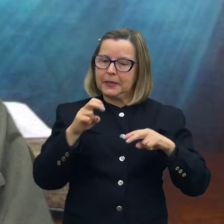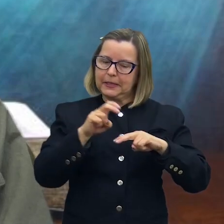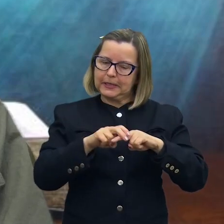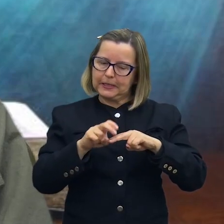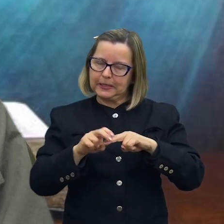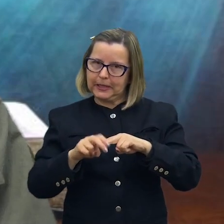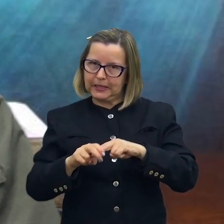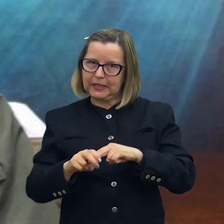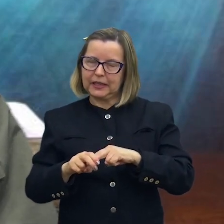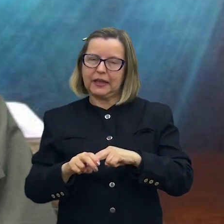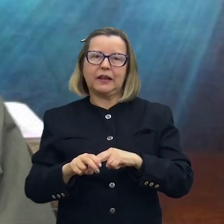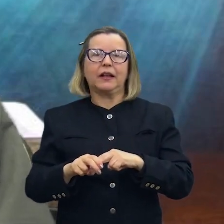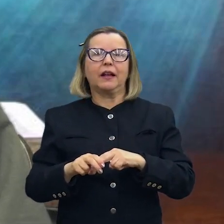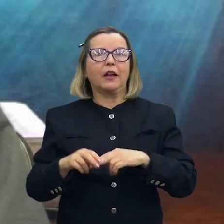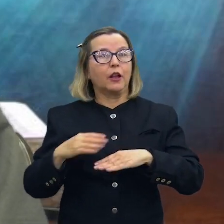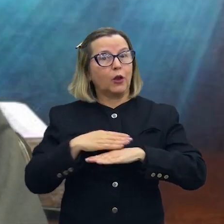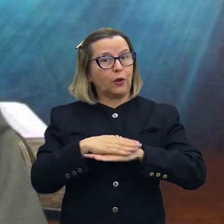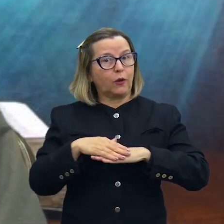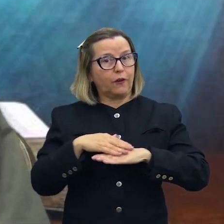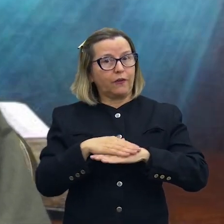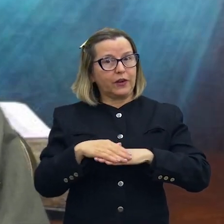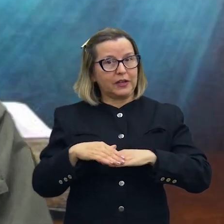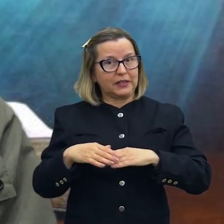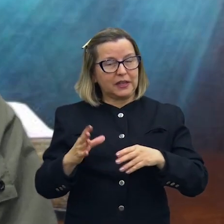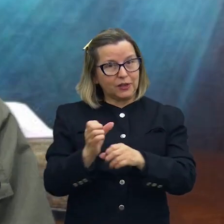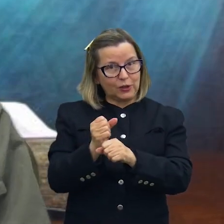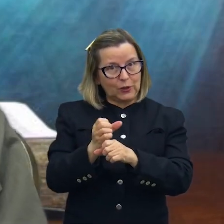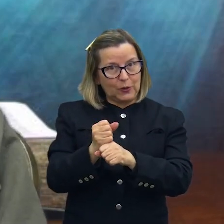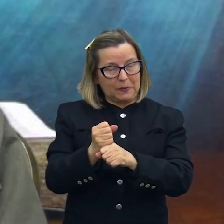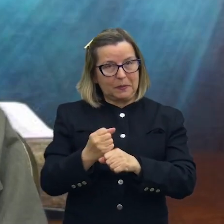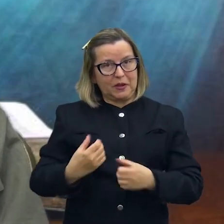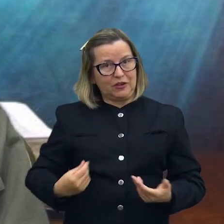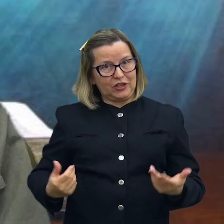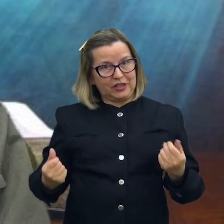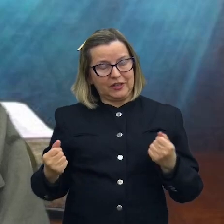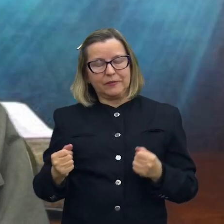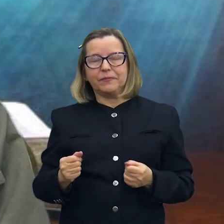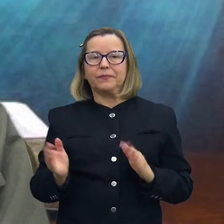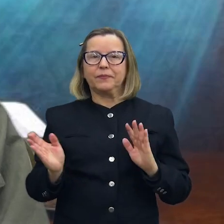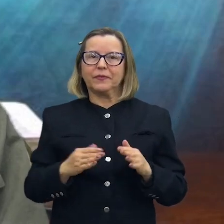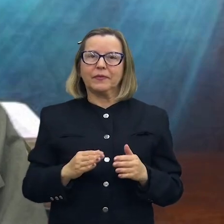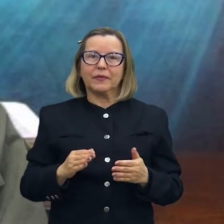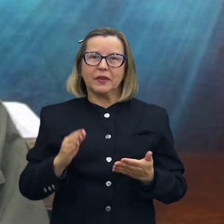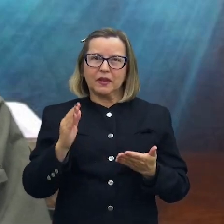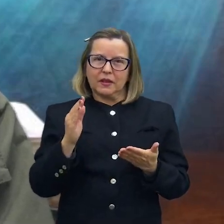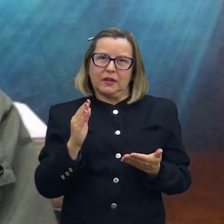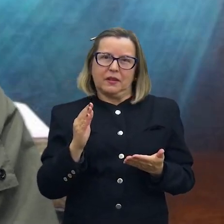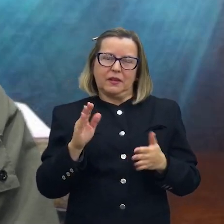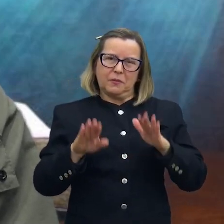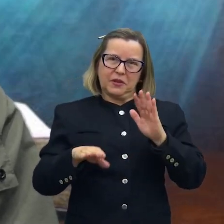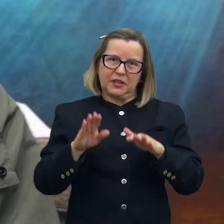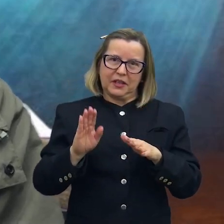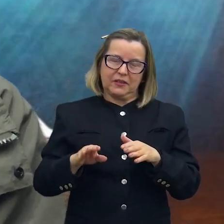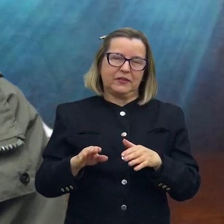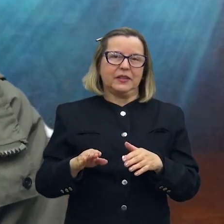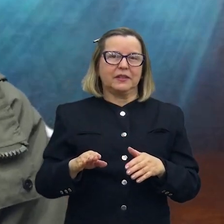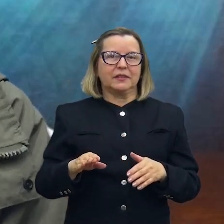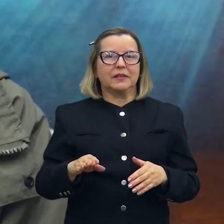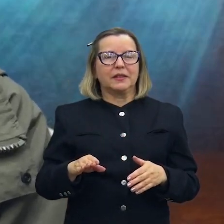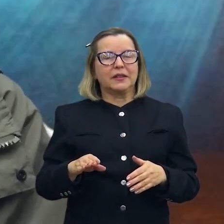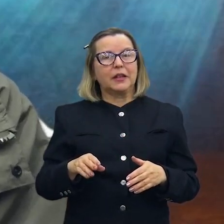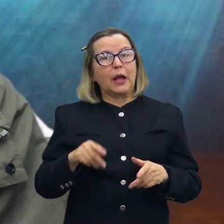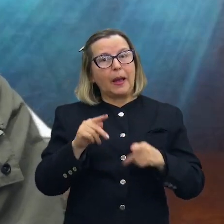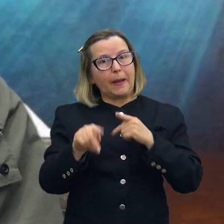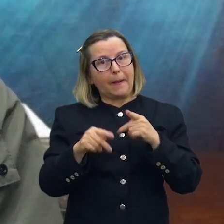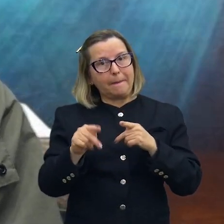familiares. Eu estava dizendo que geralmente as pessoas se endividam, estão em crise devido a coisas. Queridos,